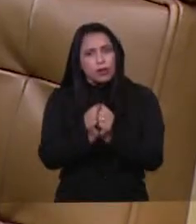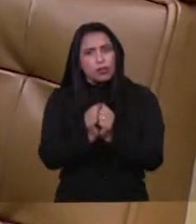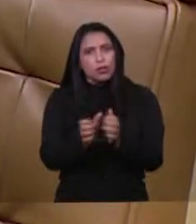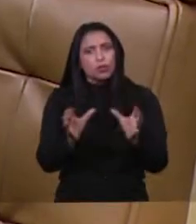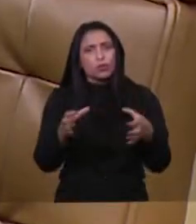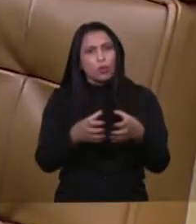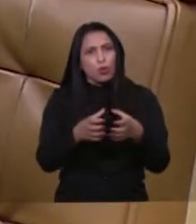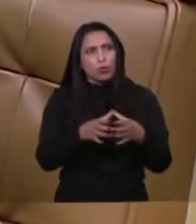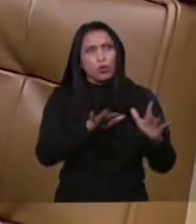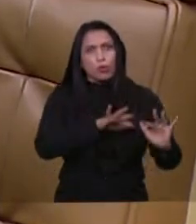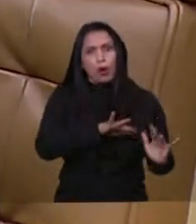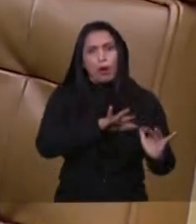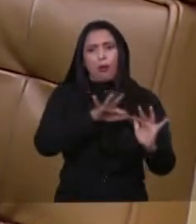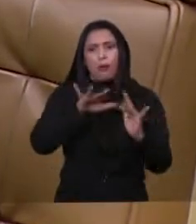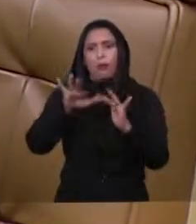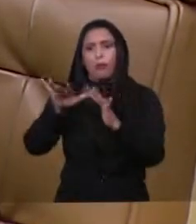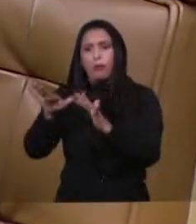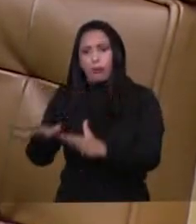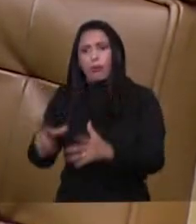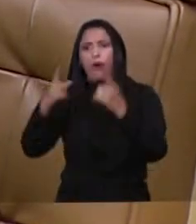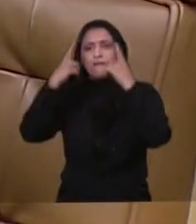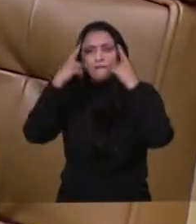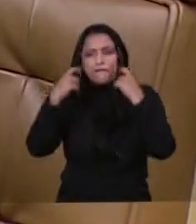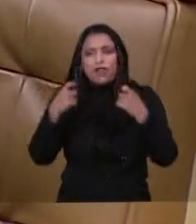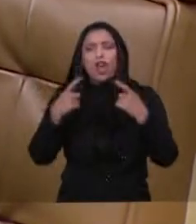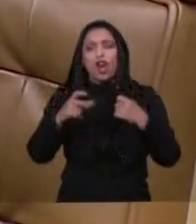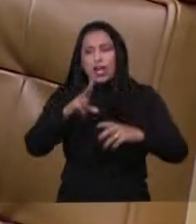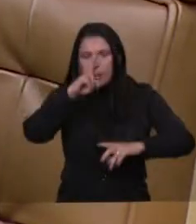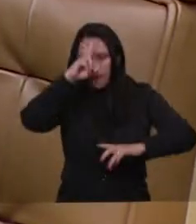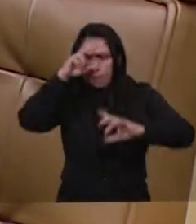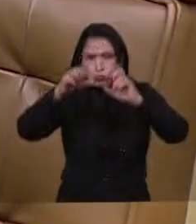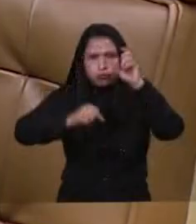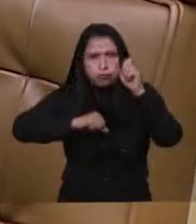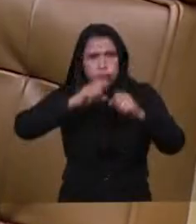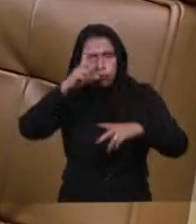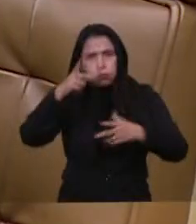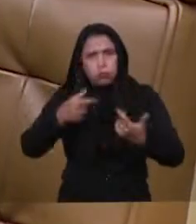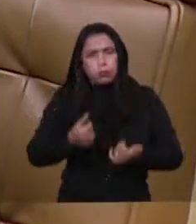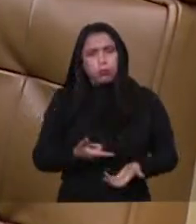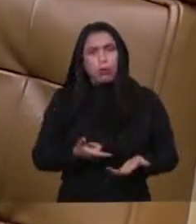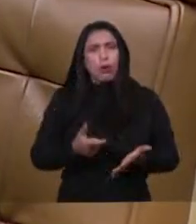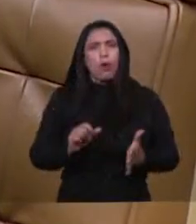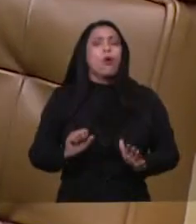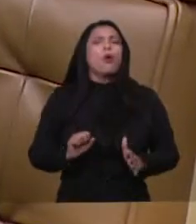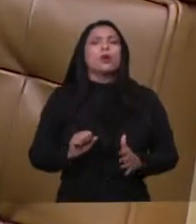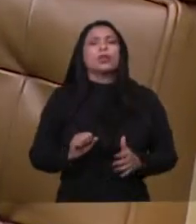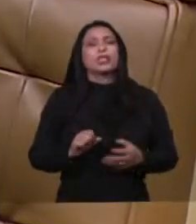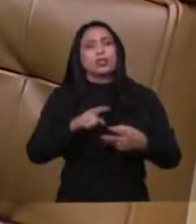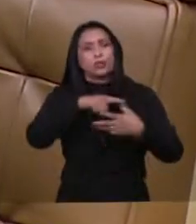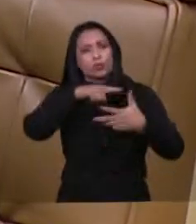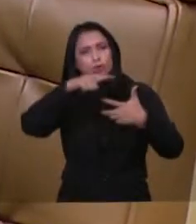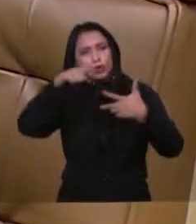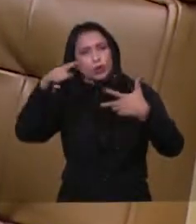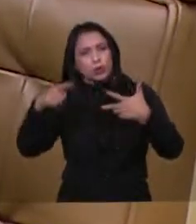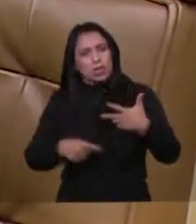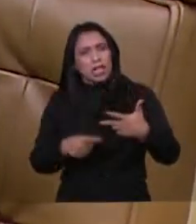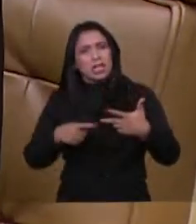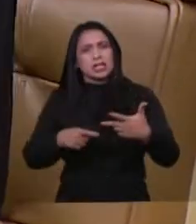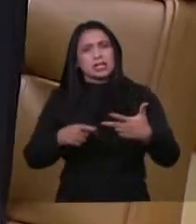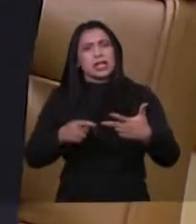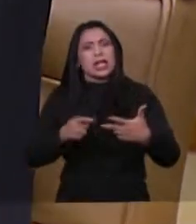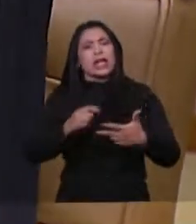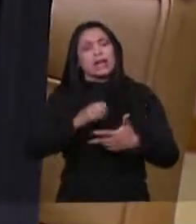em tumulto que defendia, mediante violência física e patrimonial, o fechamento dos poderes constitucionalmente